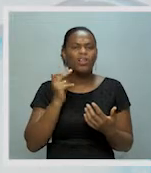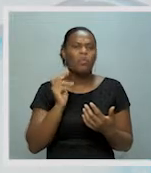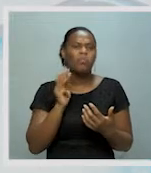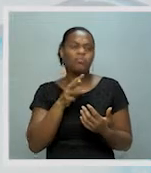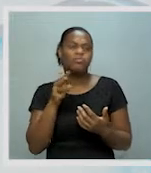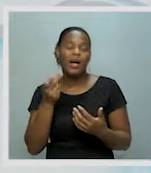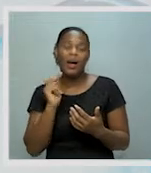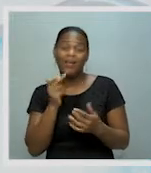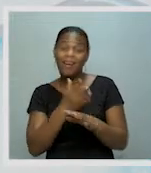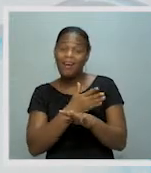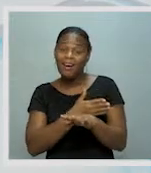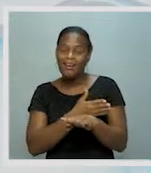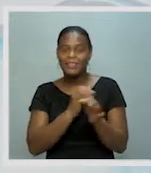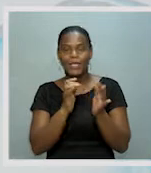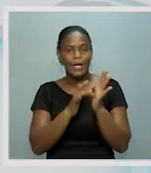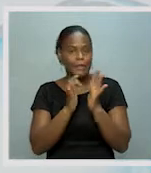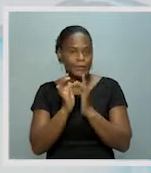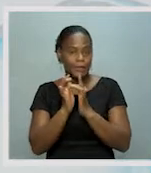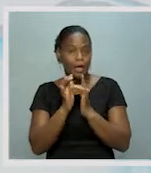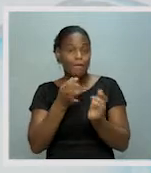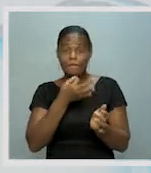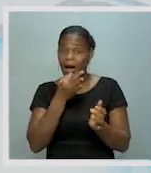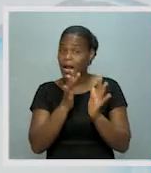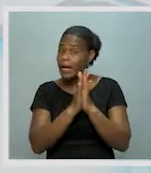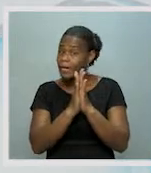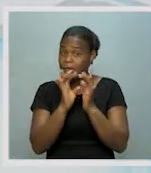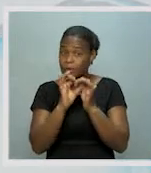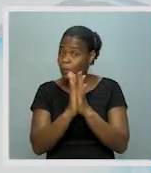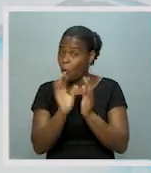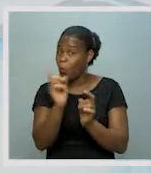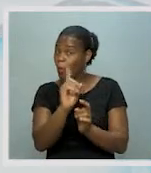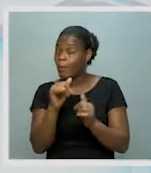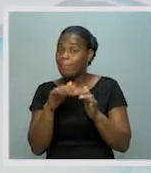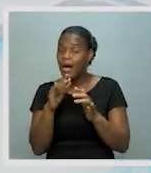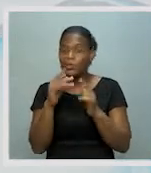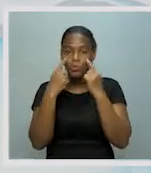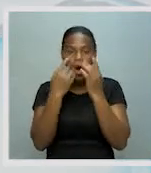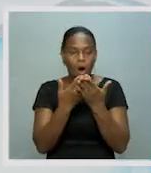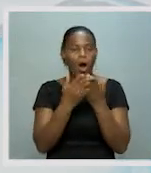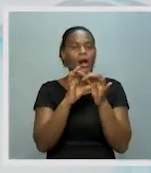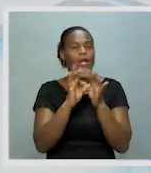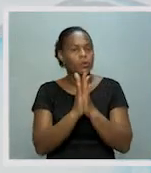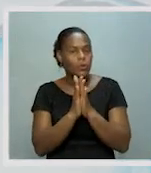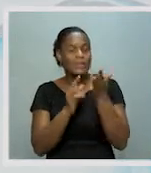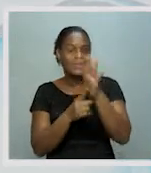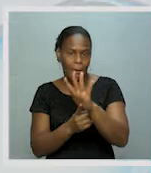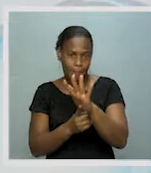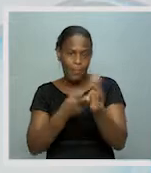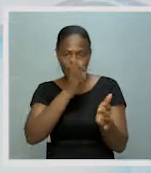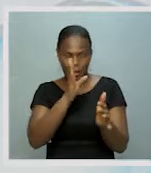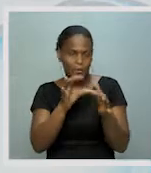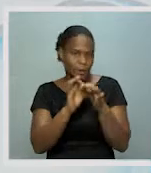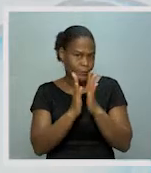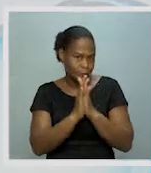não começamos a falar da religião propriamente dita, mas das manifestações religiosas, ou